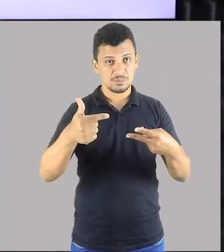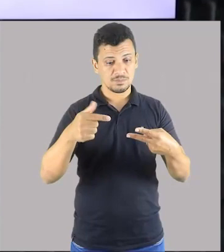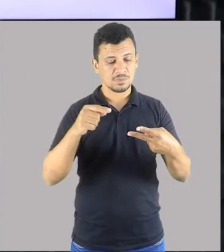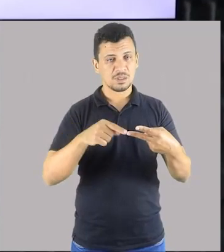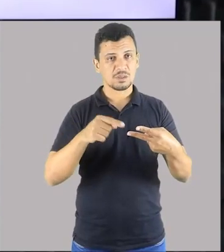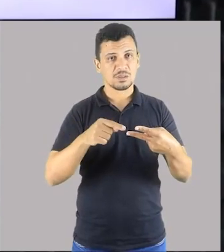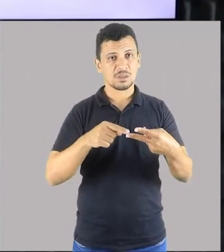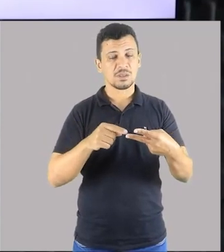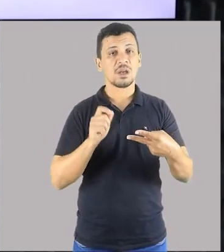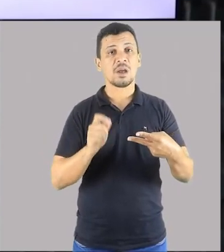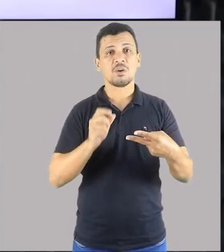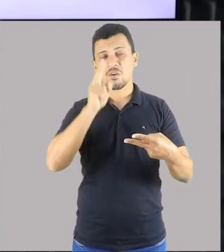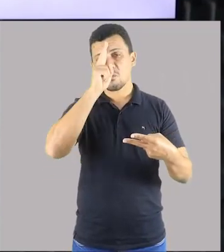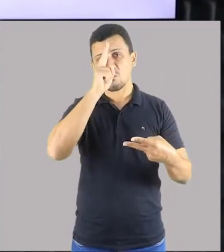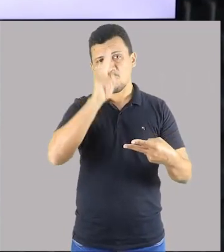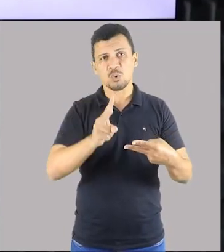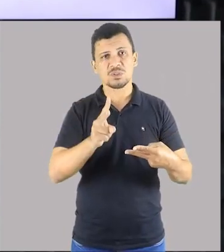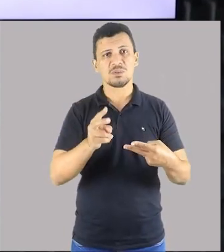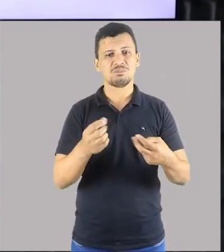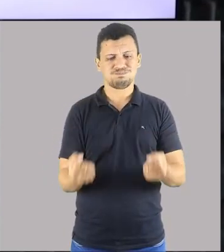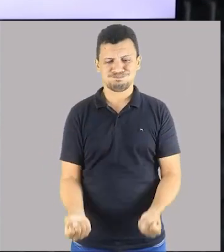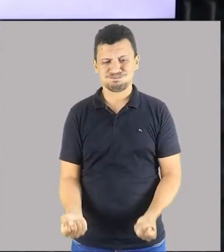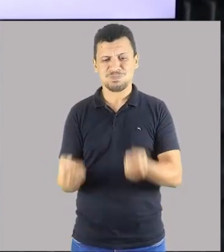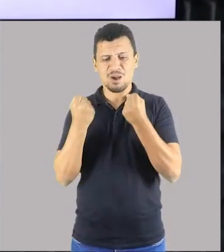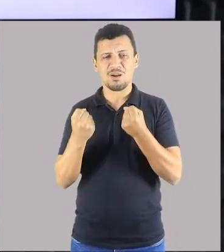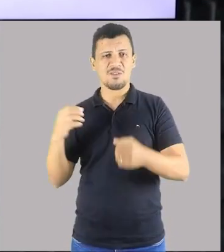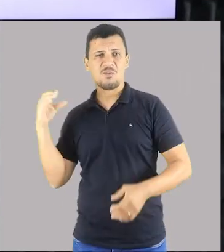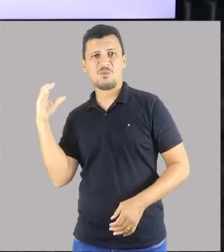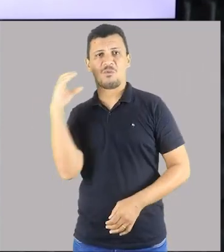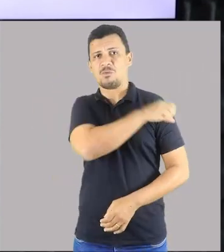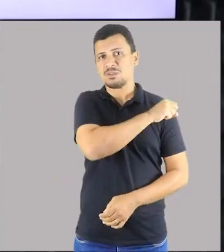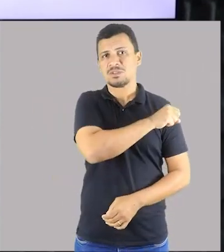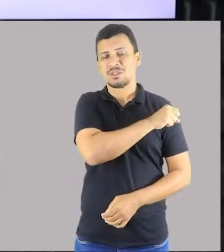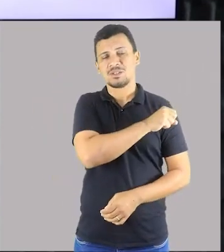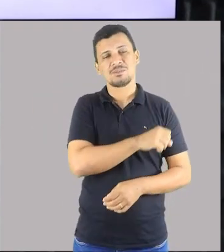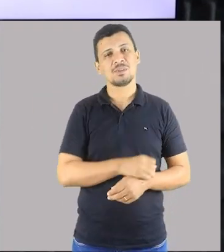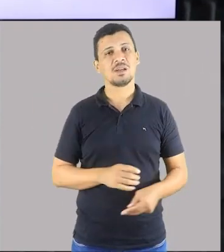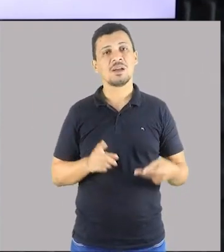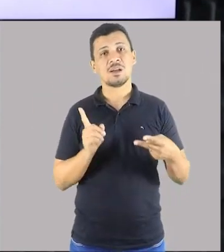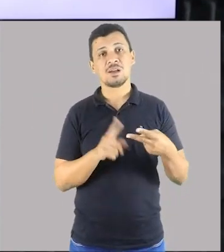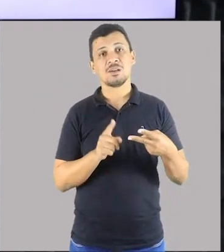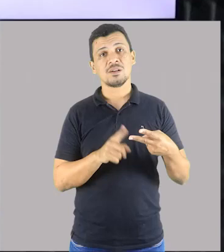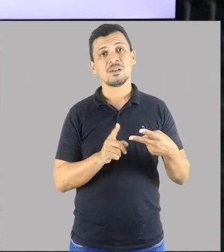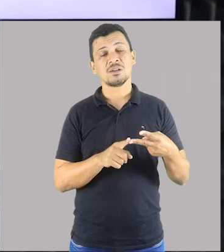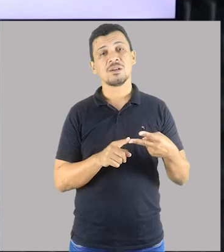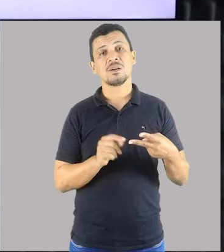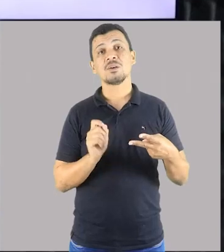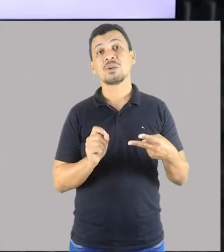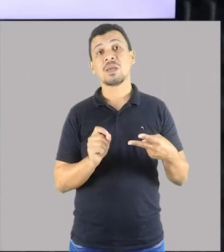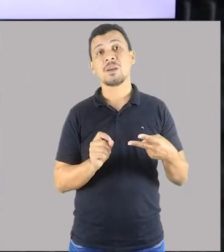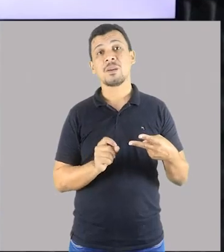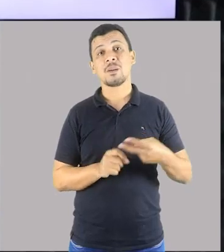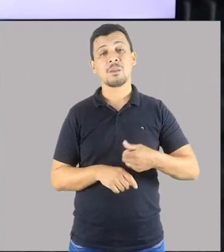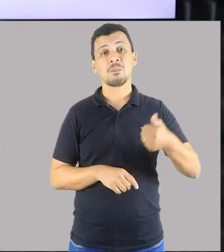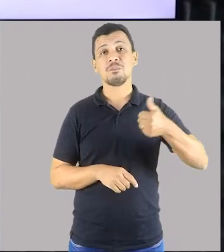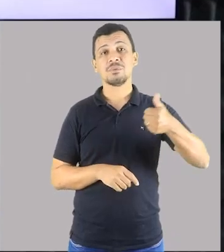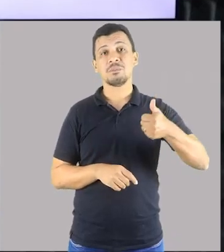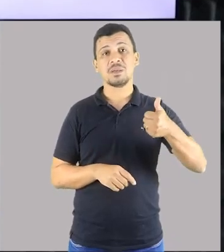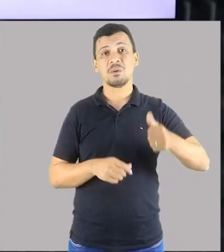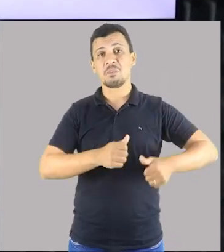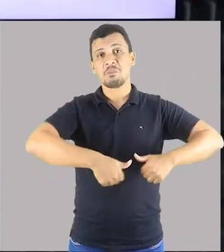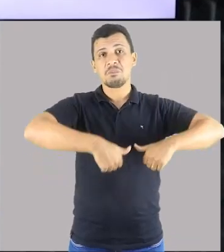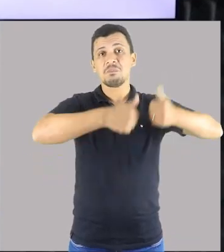mais para exercícios de força, de velocidade. Então, aí já vai estar um dos primeiros benefícios